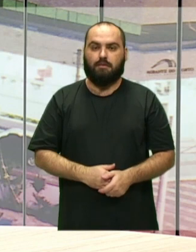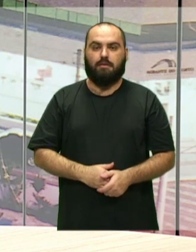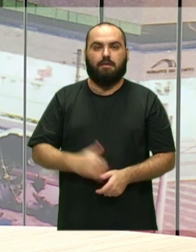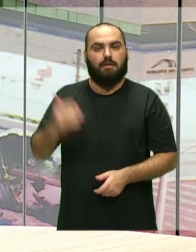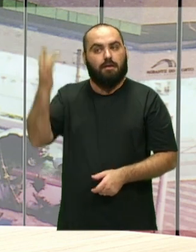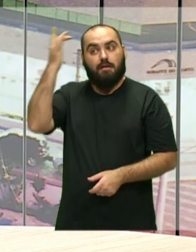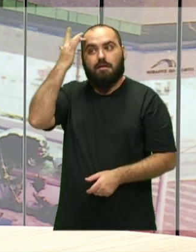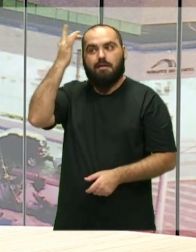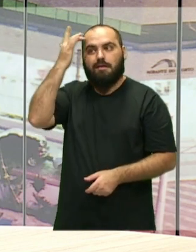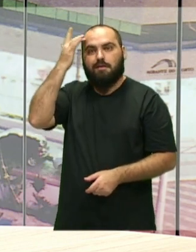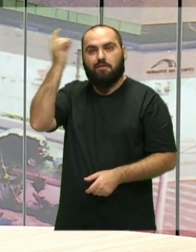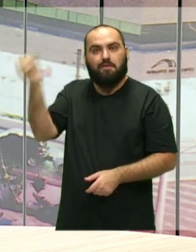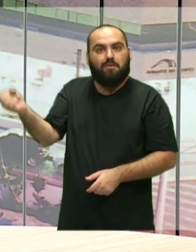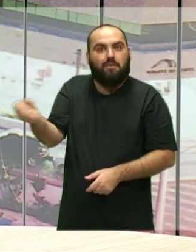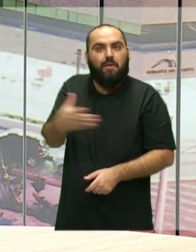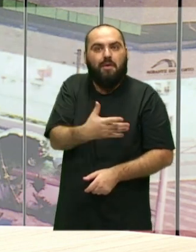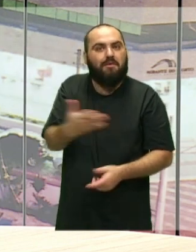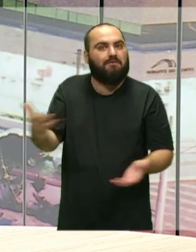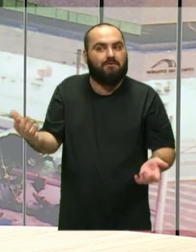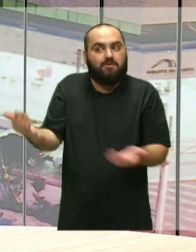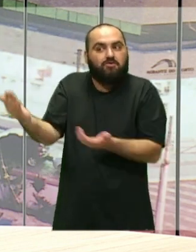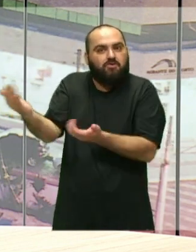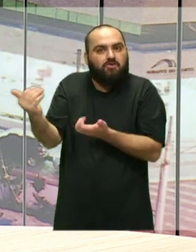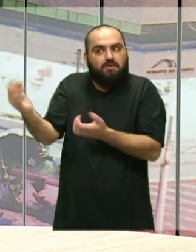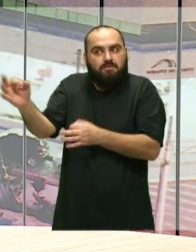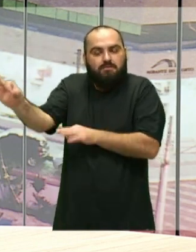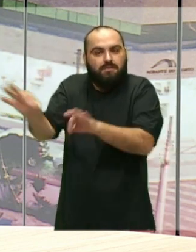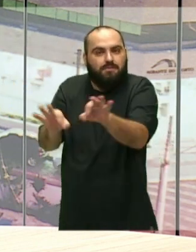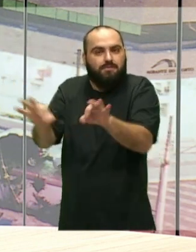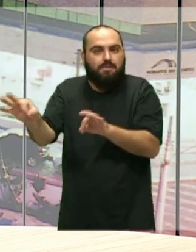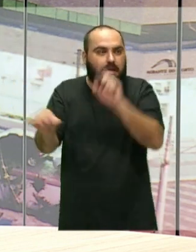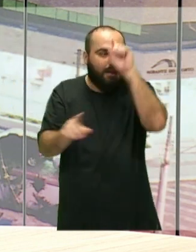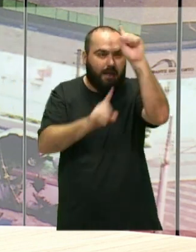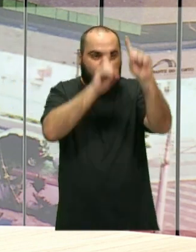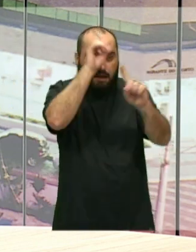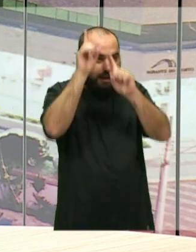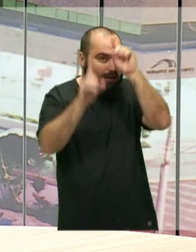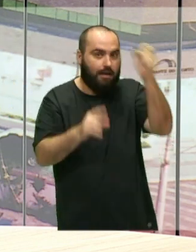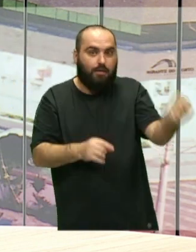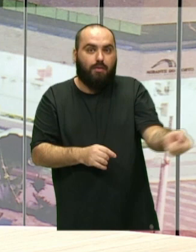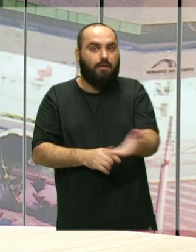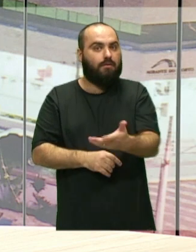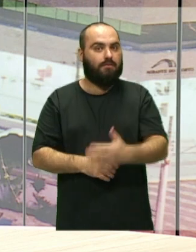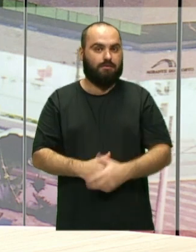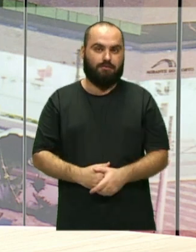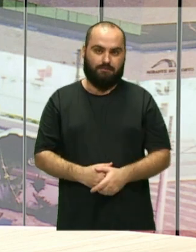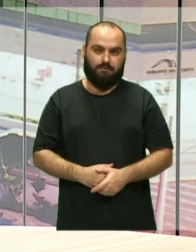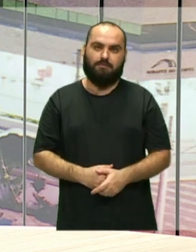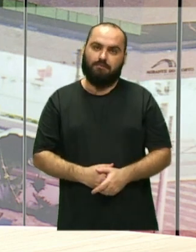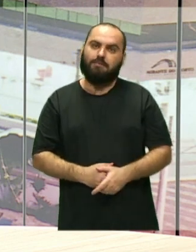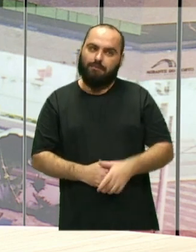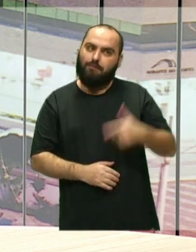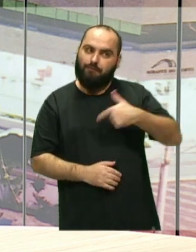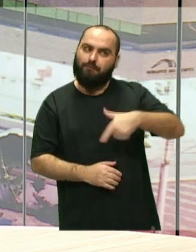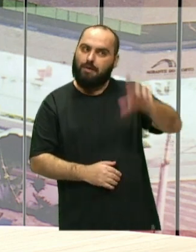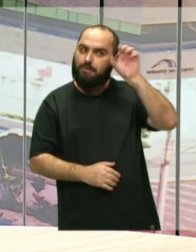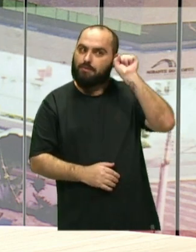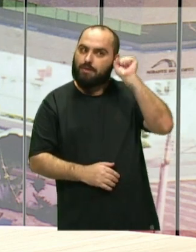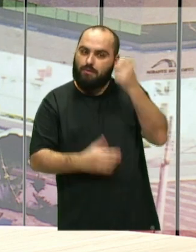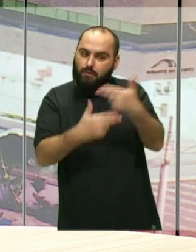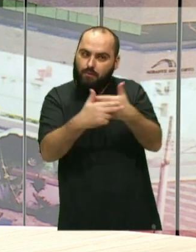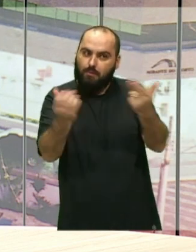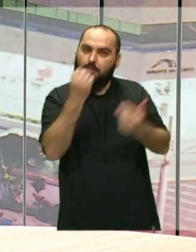eles têm uma cabeça nova cabeça é preparada para trazer ideias novas Então a gente vai escutar muito coisa boa aí então